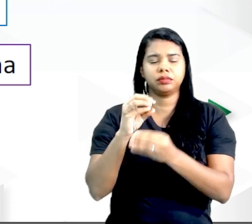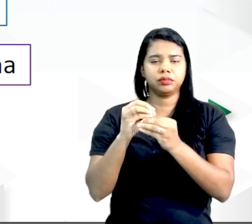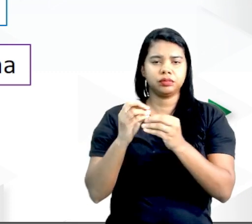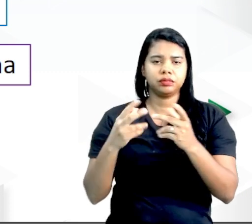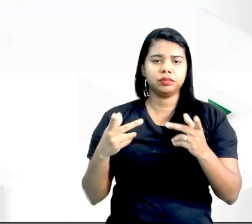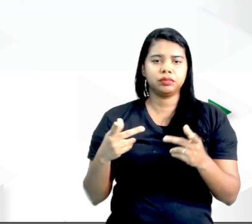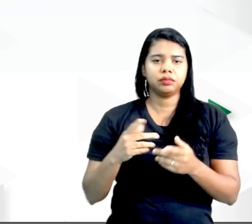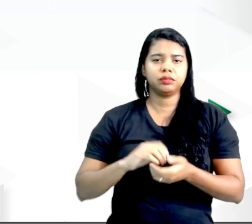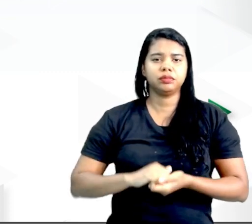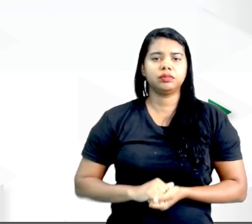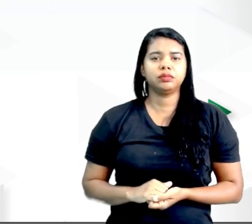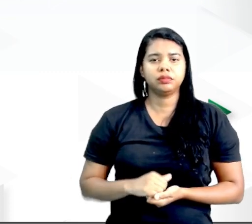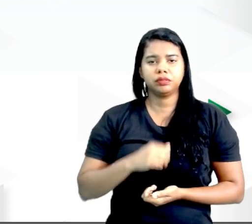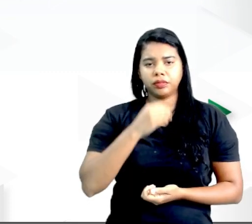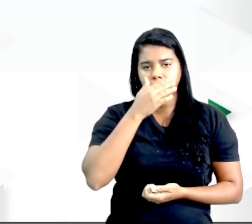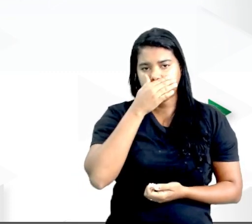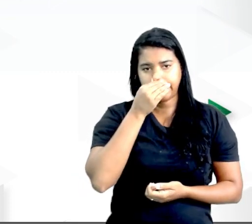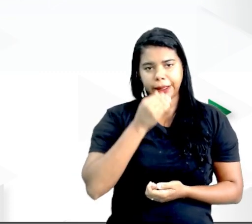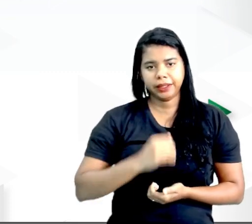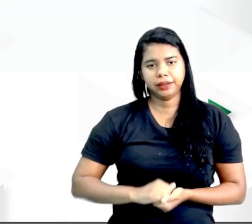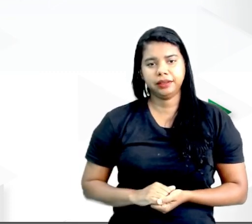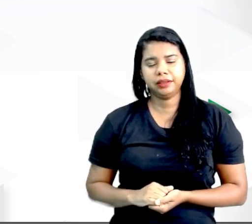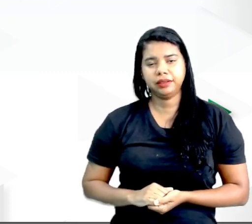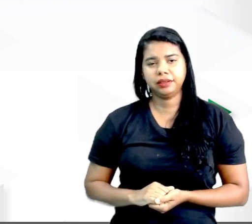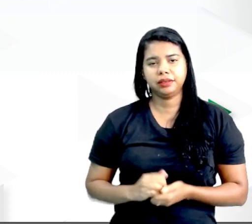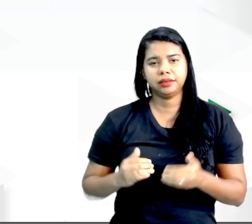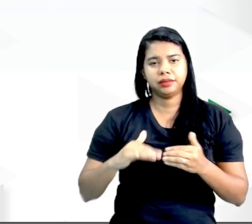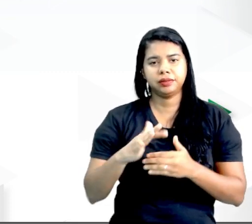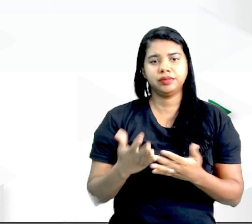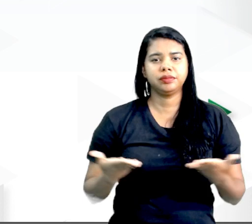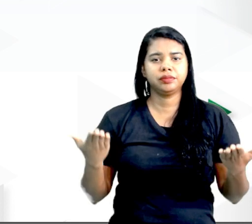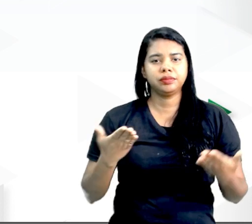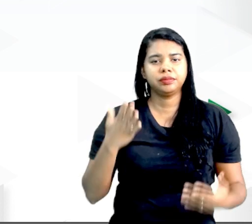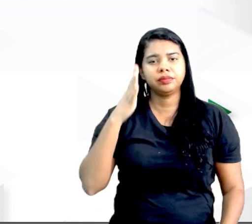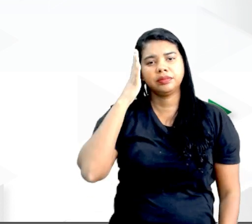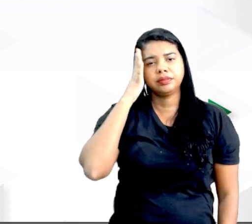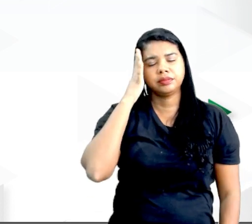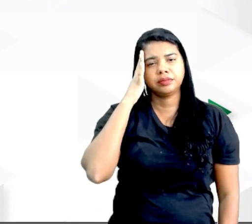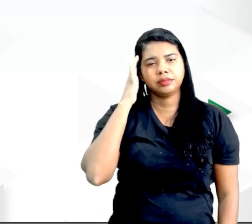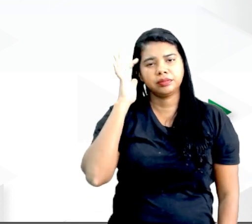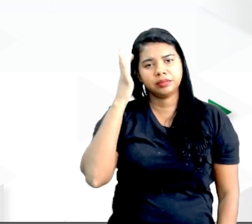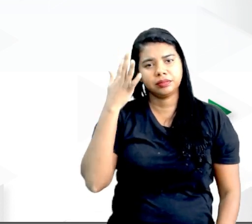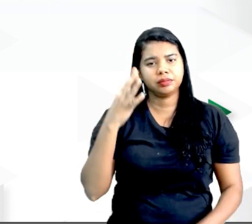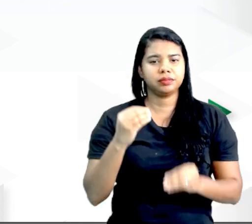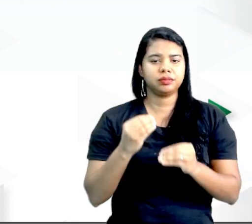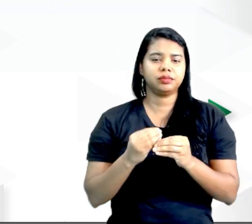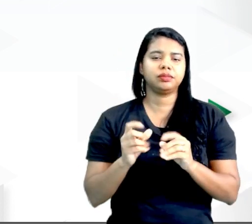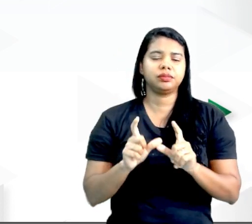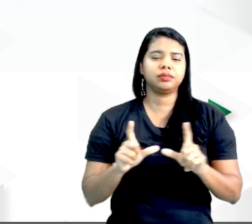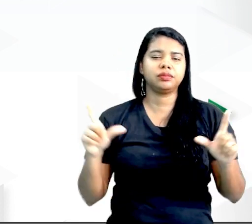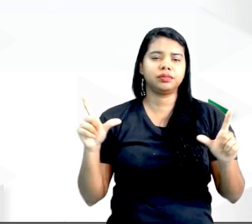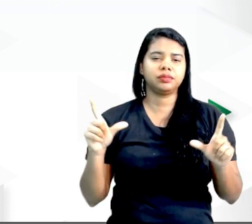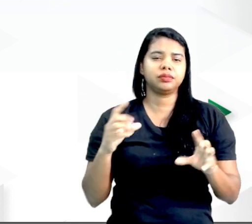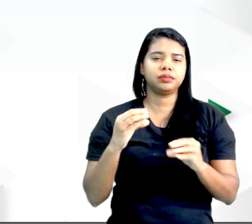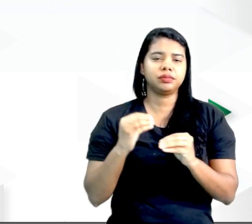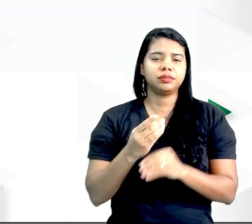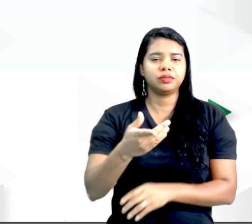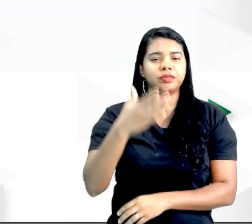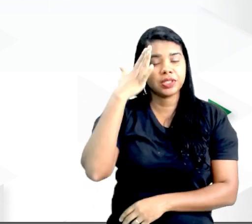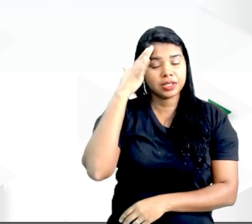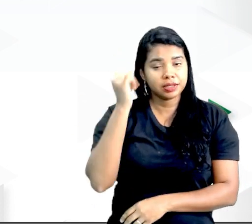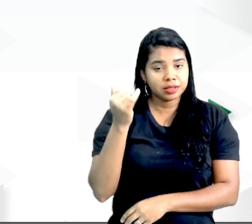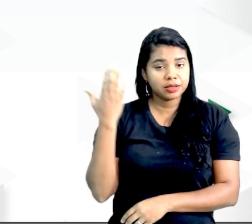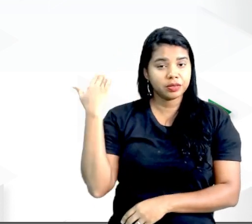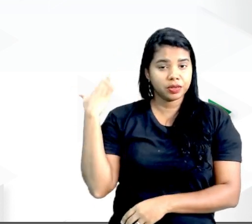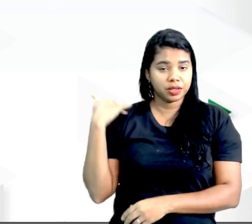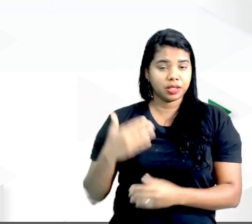outros derivados, tá? Bom, a partir de agora você vai entender a razão entre as grandezas. Agora que você sabe muito do que